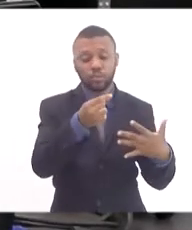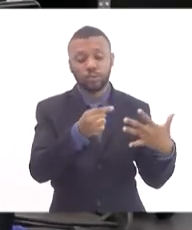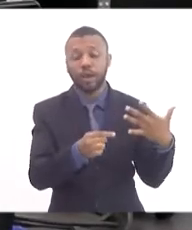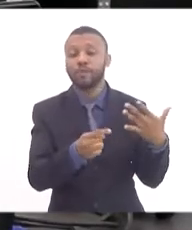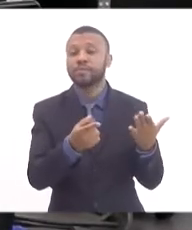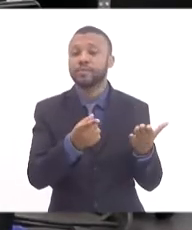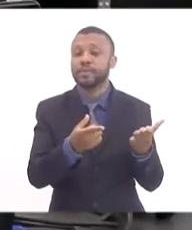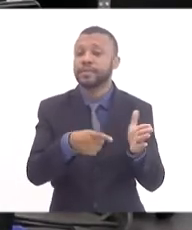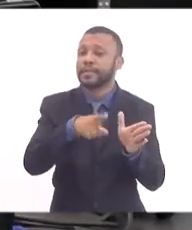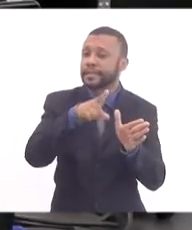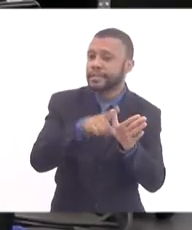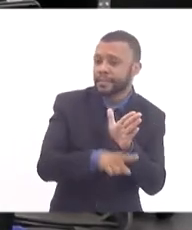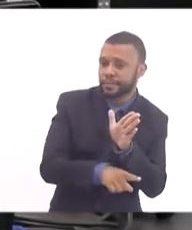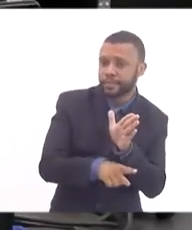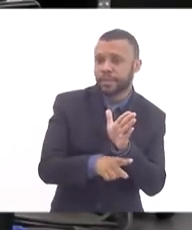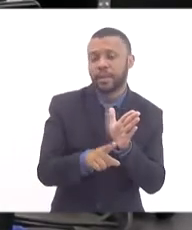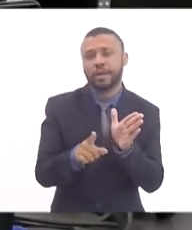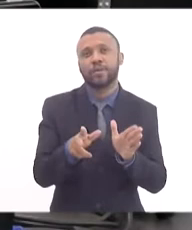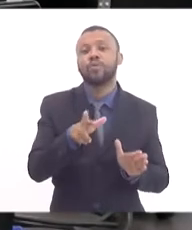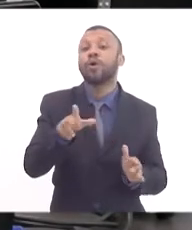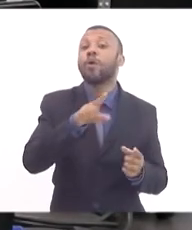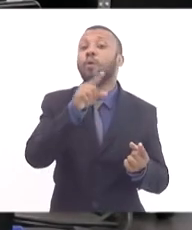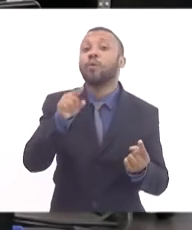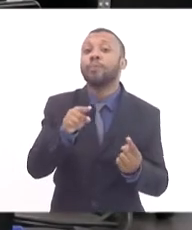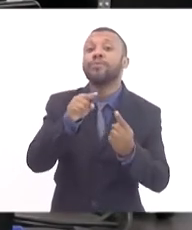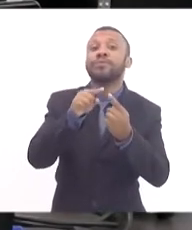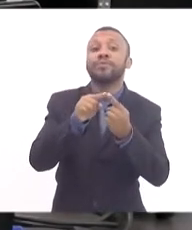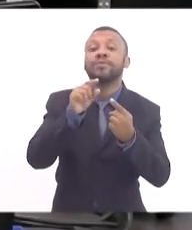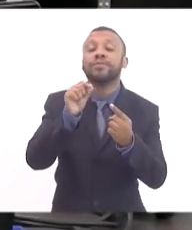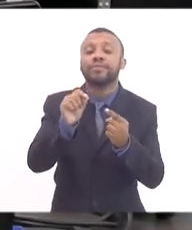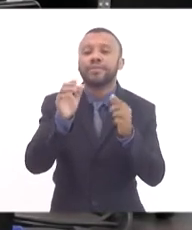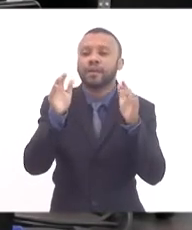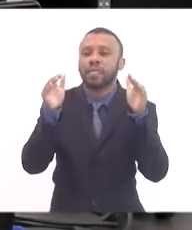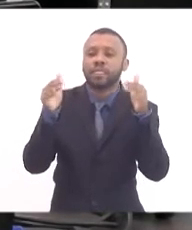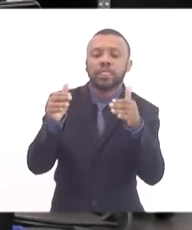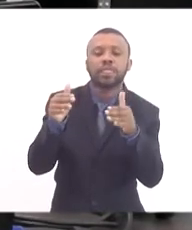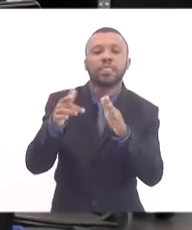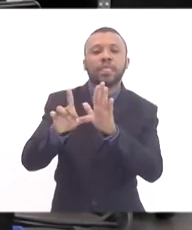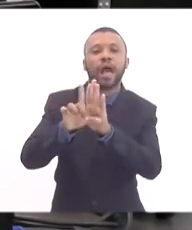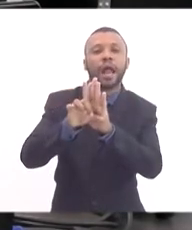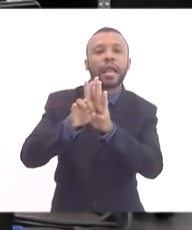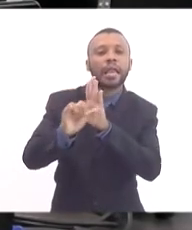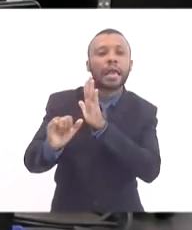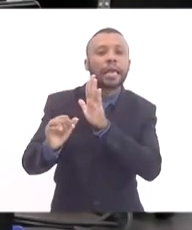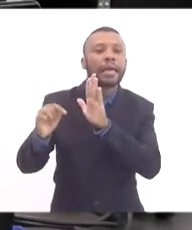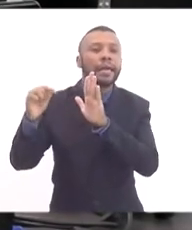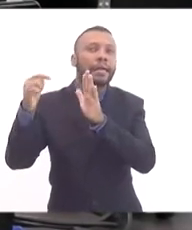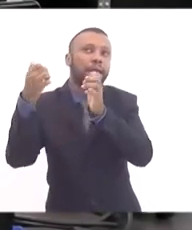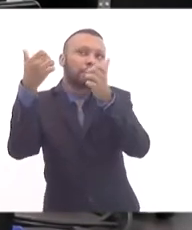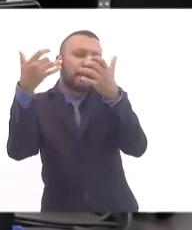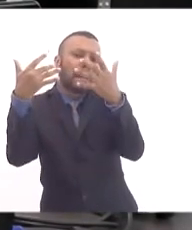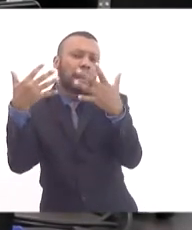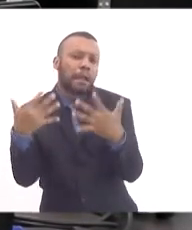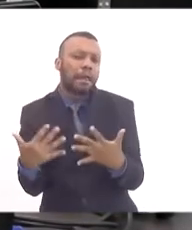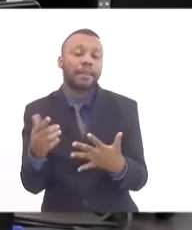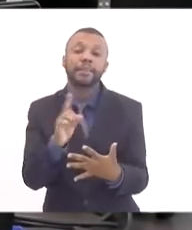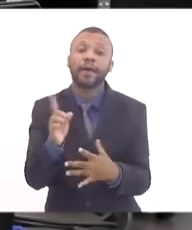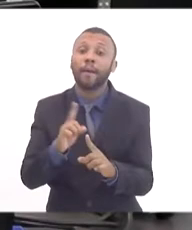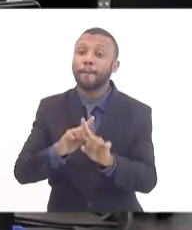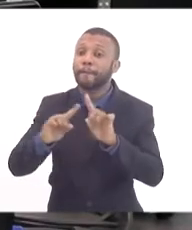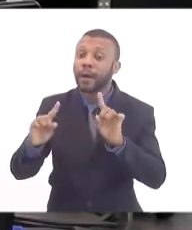e com não com a finalidade da firula não é da legislação tributária mais dos